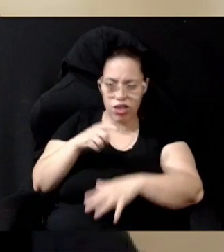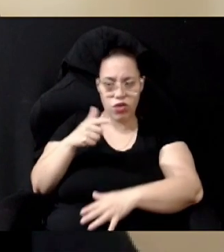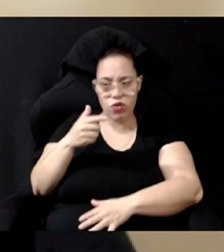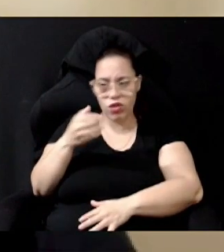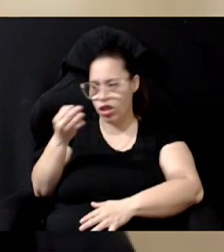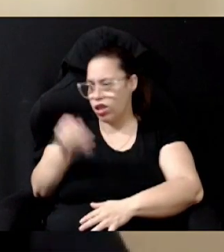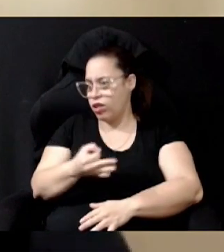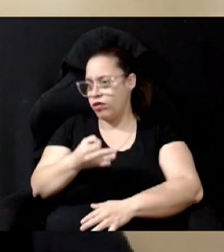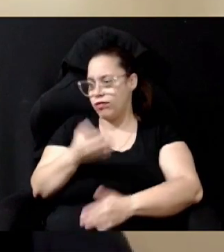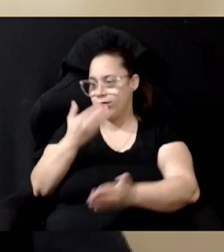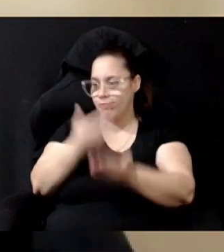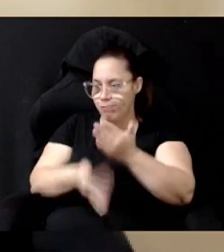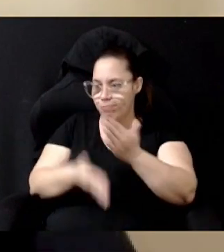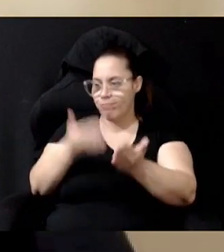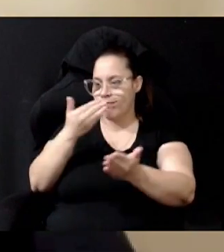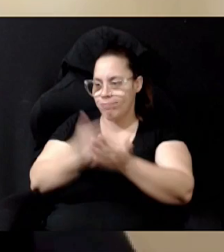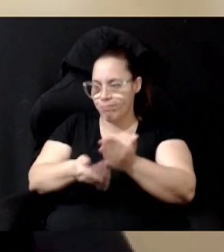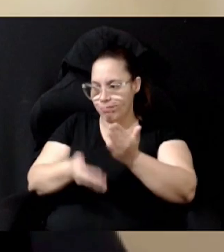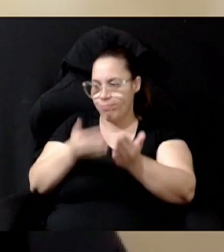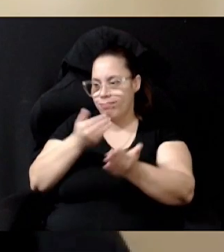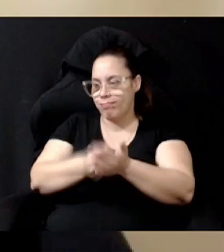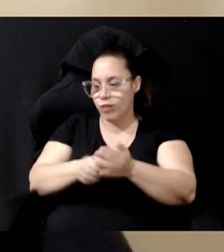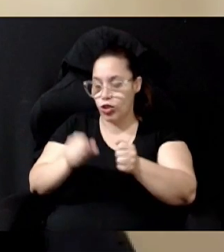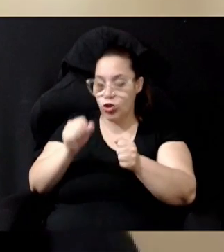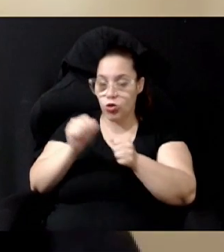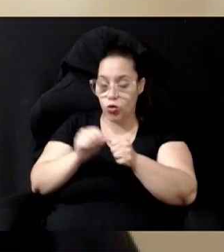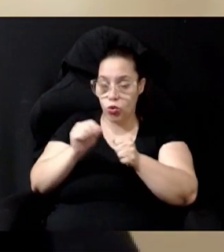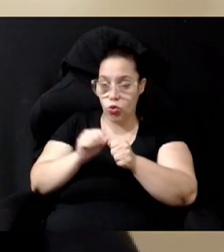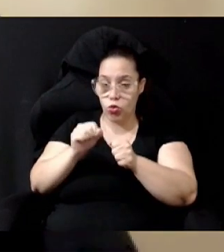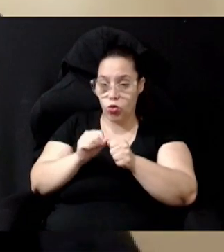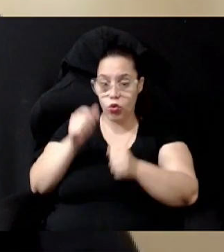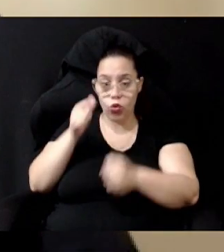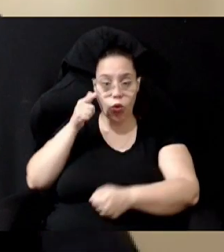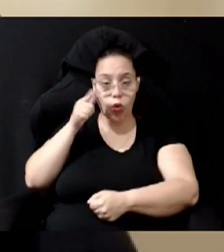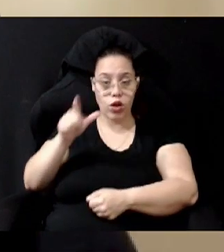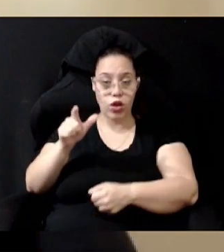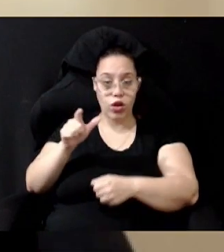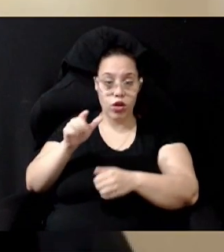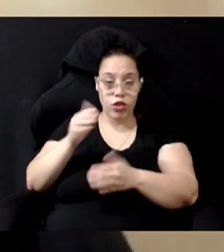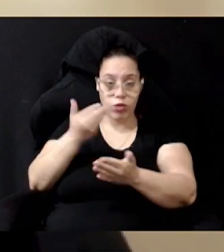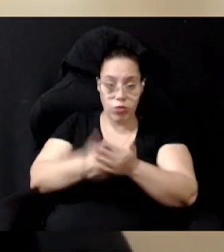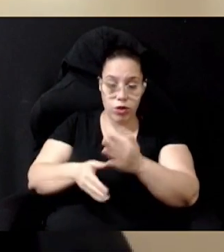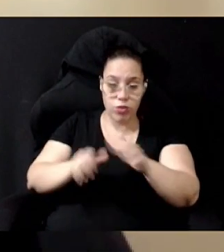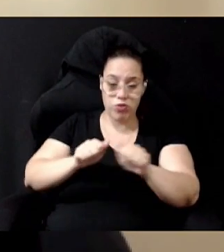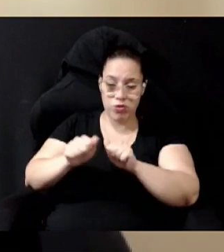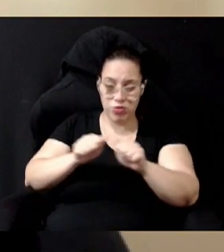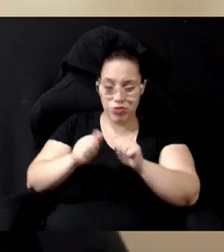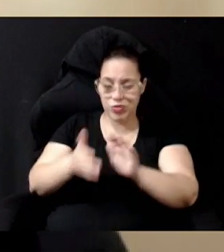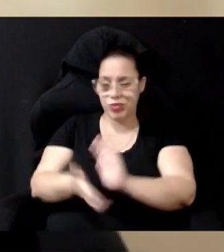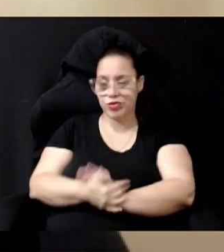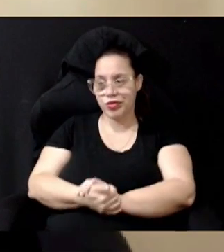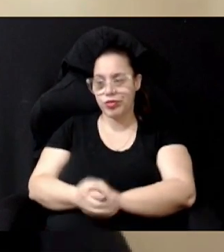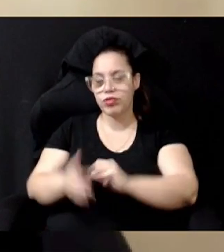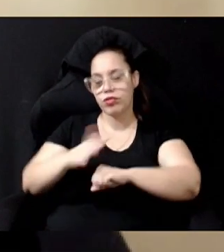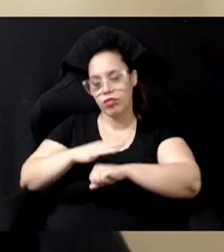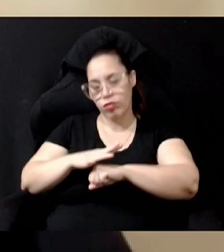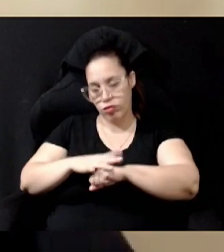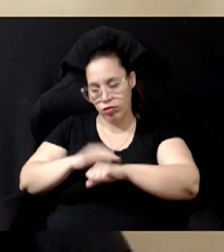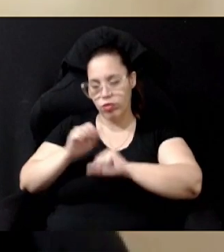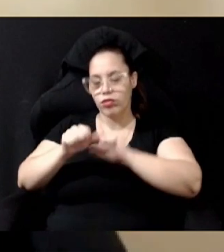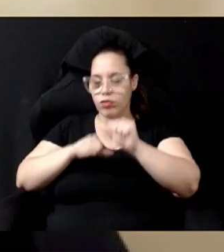da performance corporal, perda da performance motora. Então, são doenças que causam a alteração